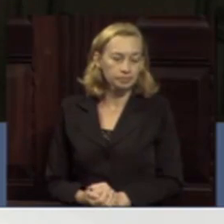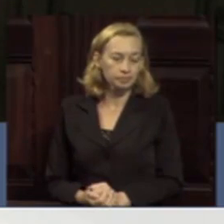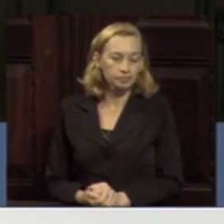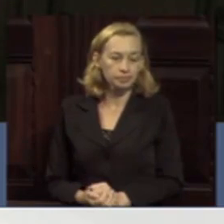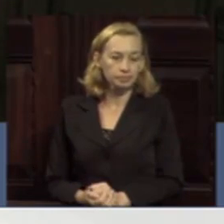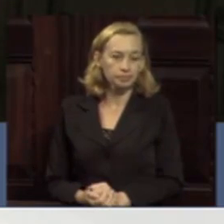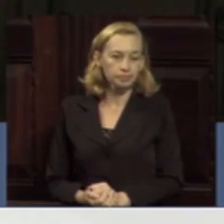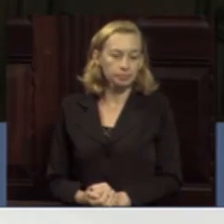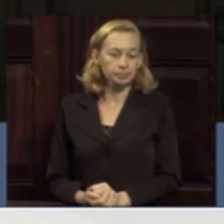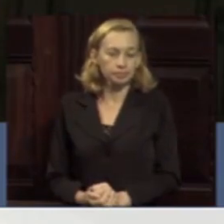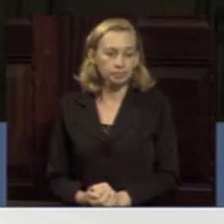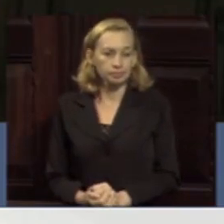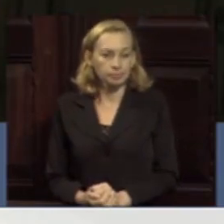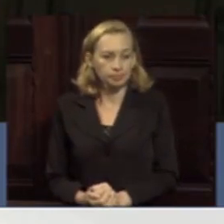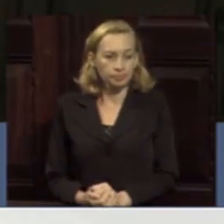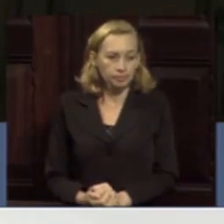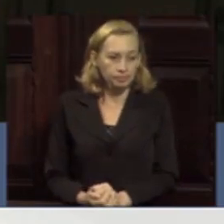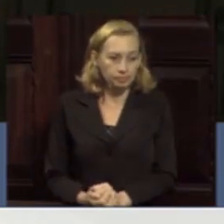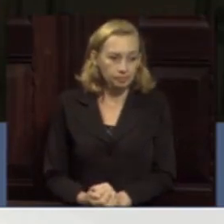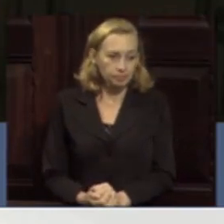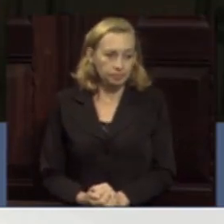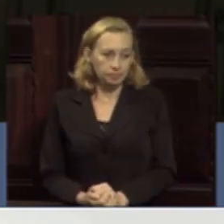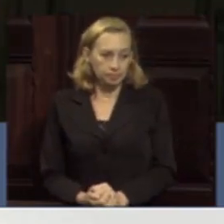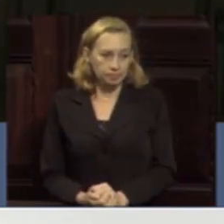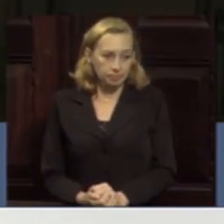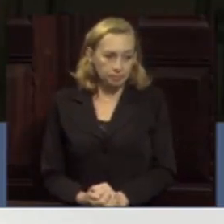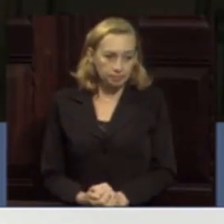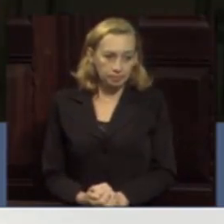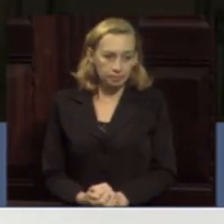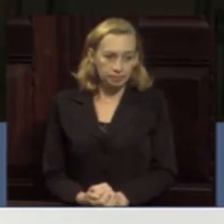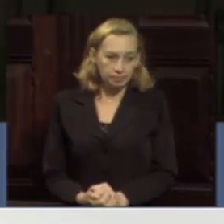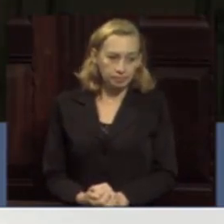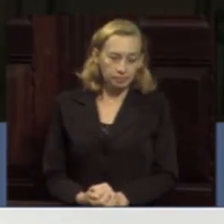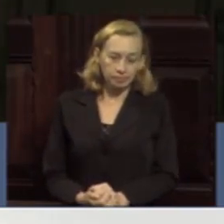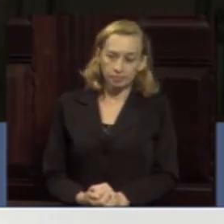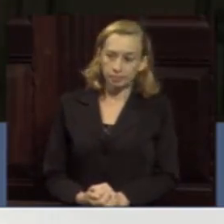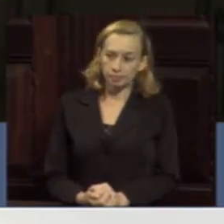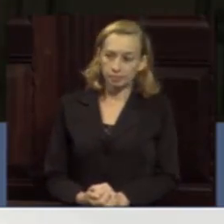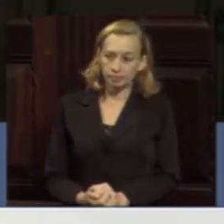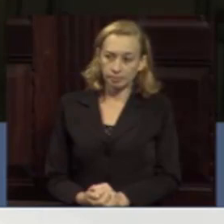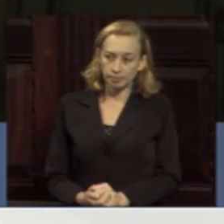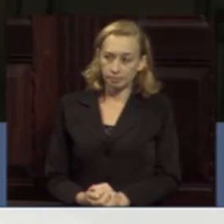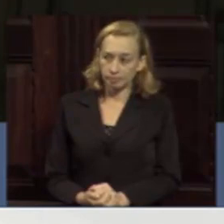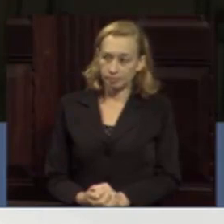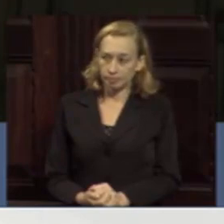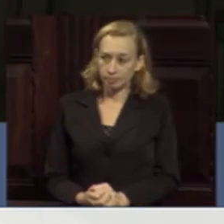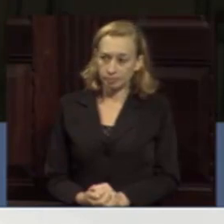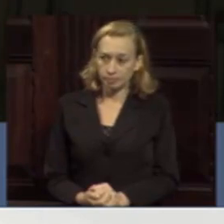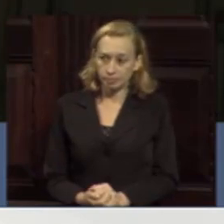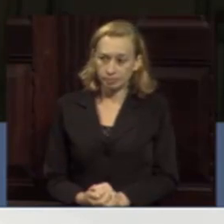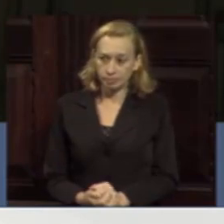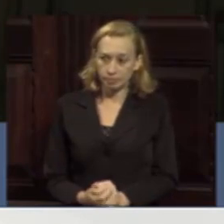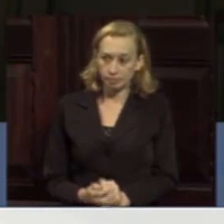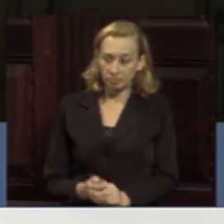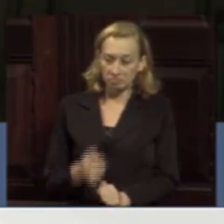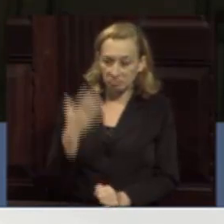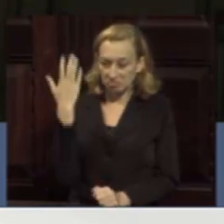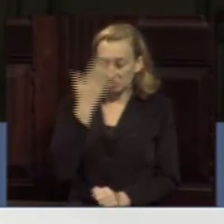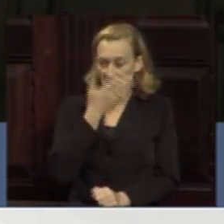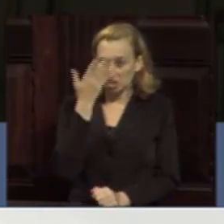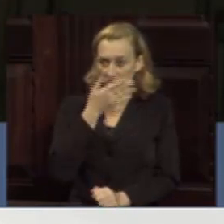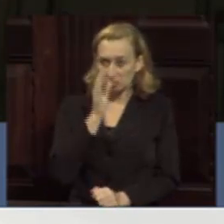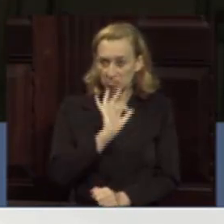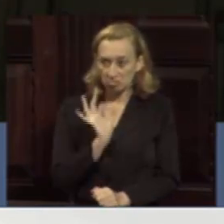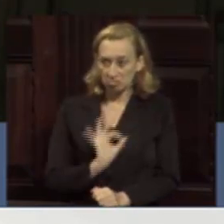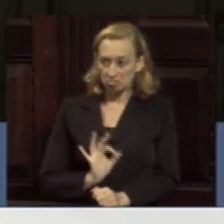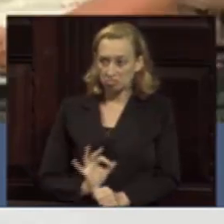absolutamente nada fora dos padrões do presente projeto de lei, razão pela qual, no mérito, o meu parecer